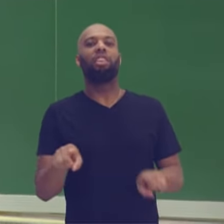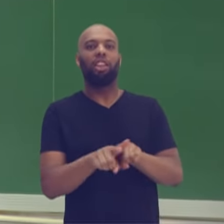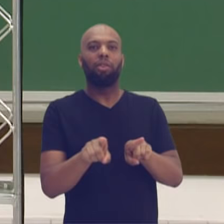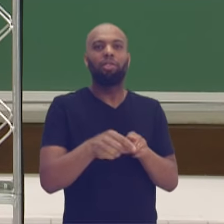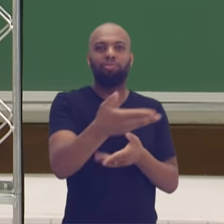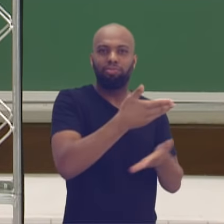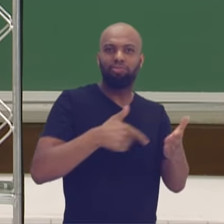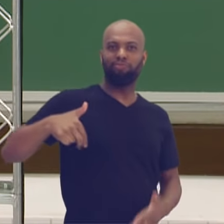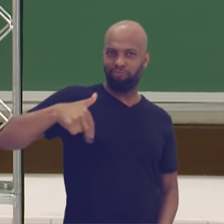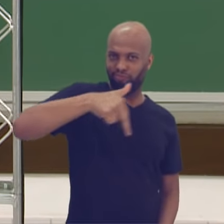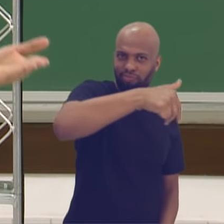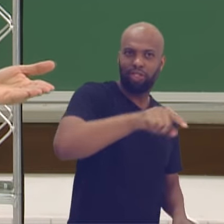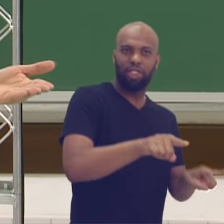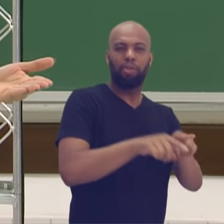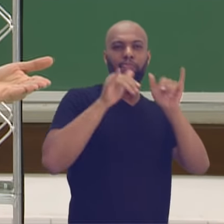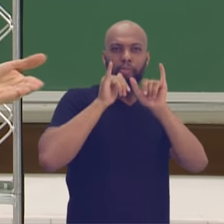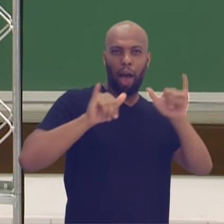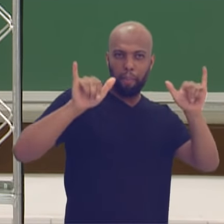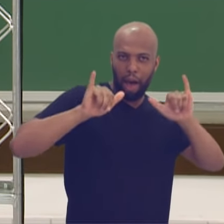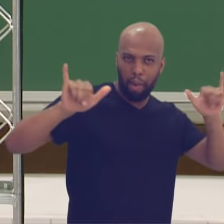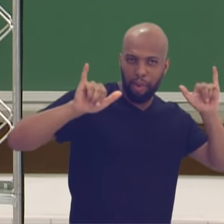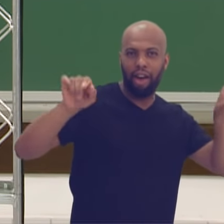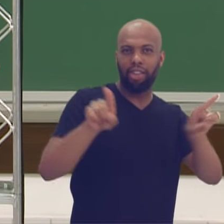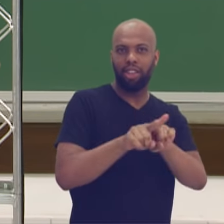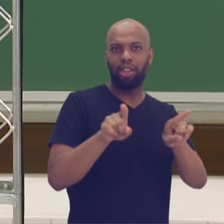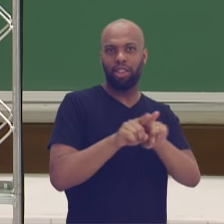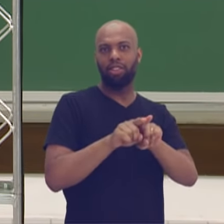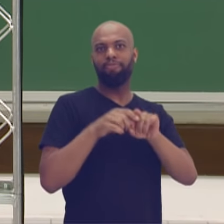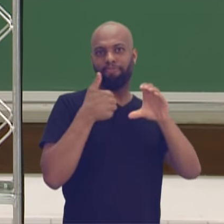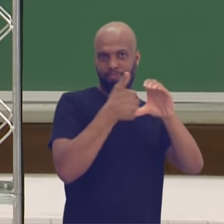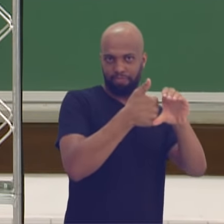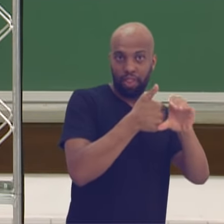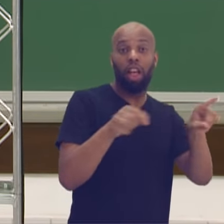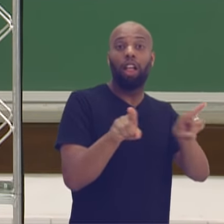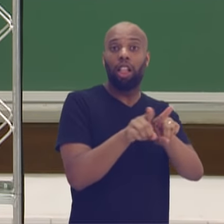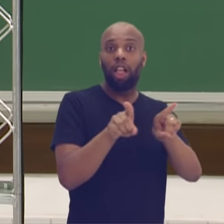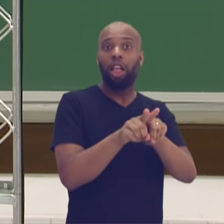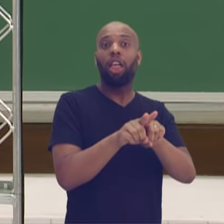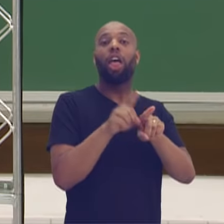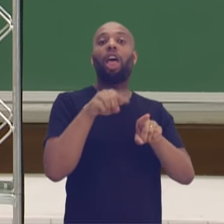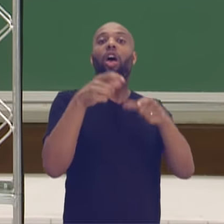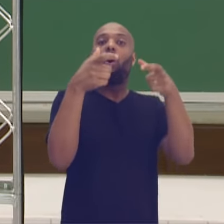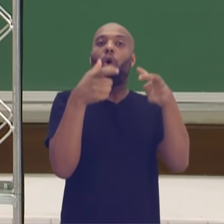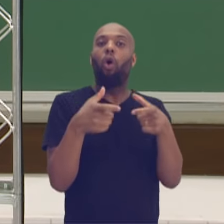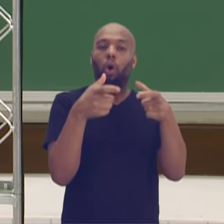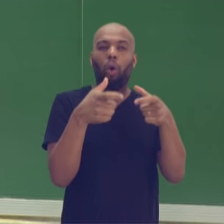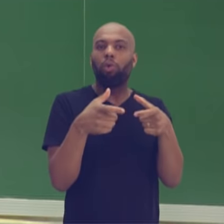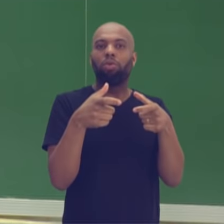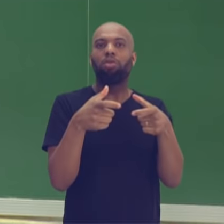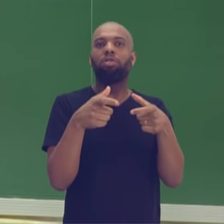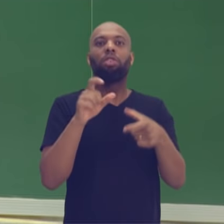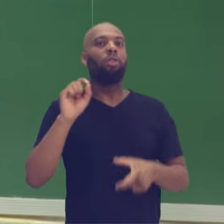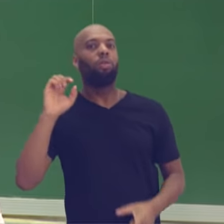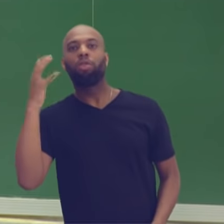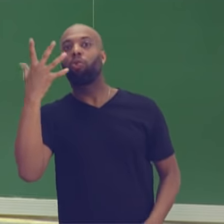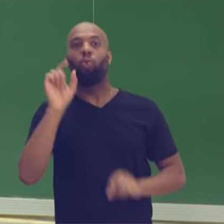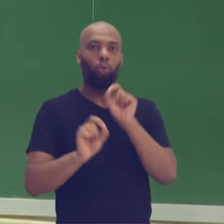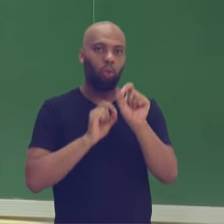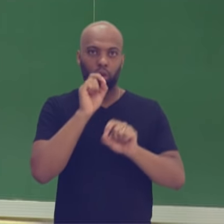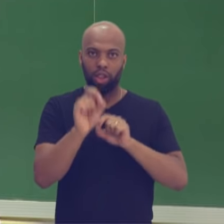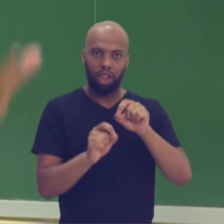conviveu, propagou as suas ideias, né, o cristianismo, também foi o local onde ocorreu